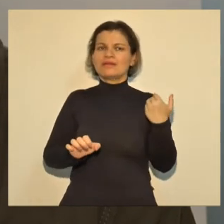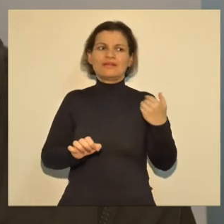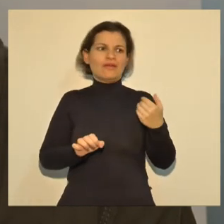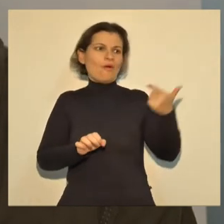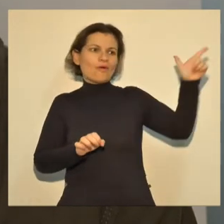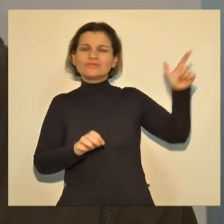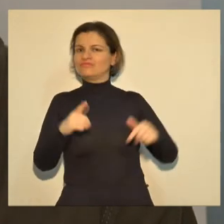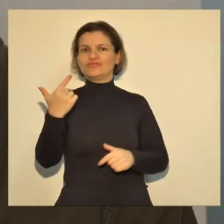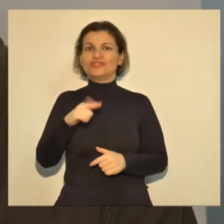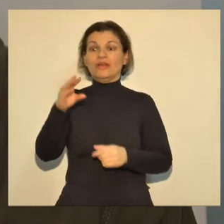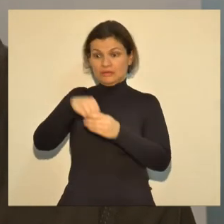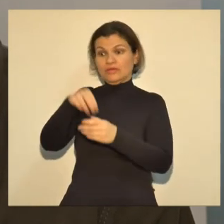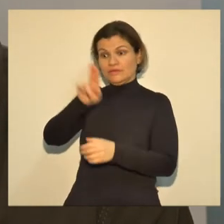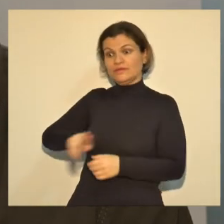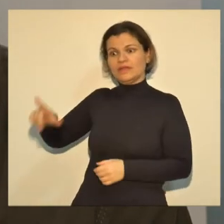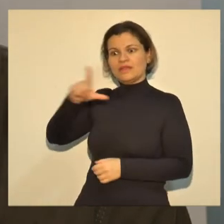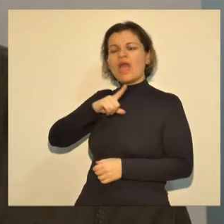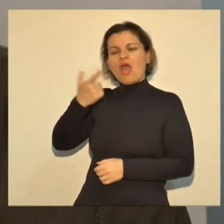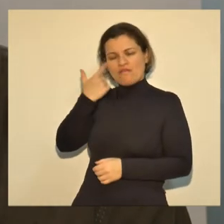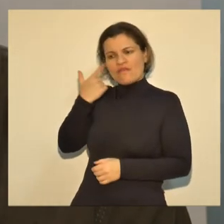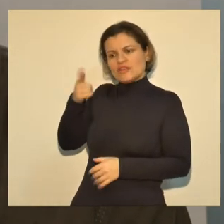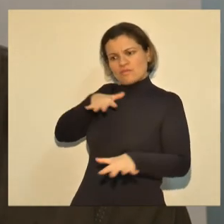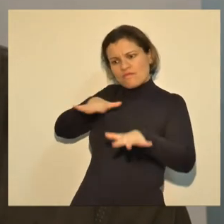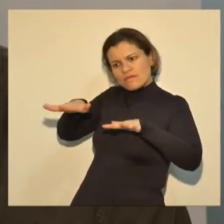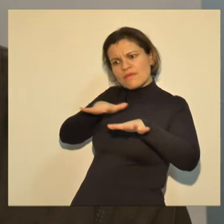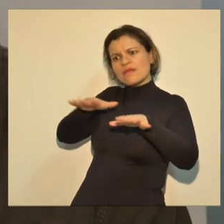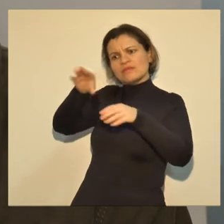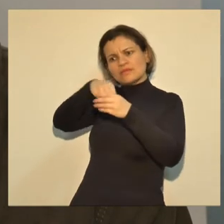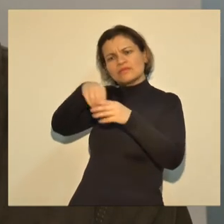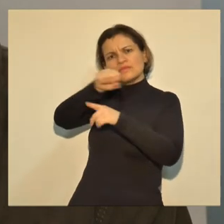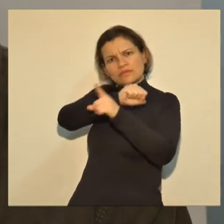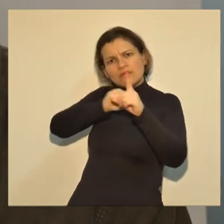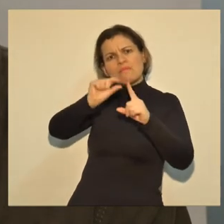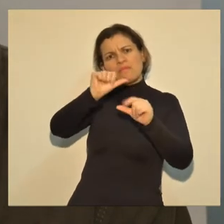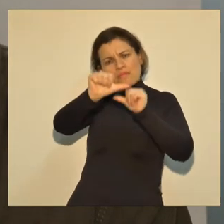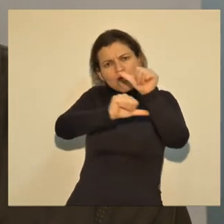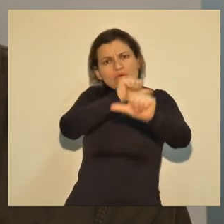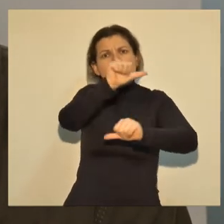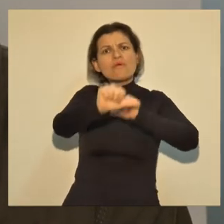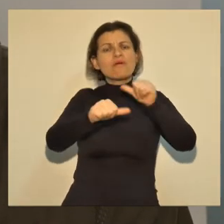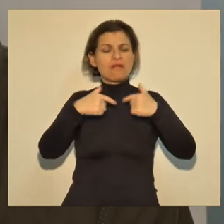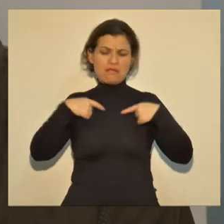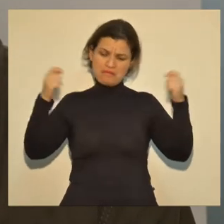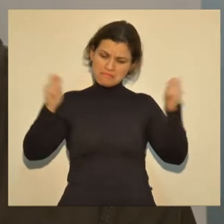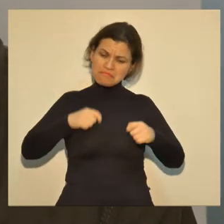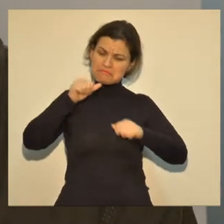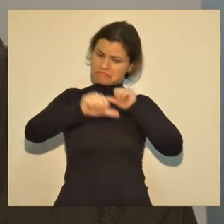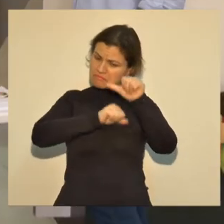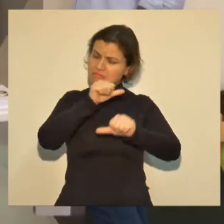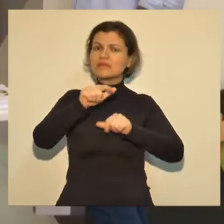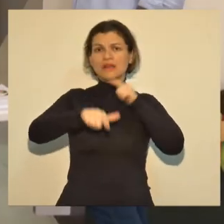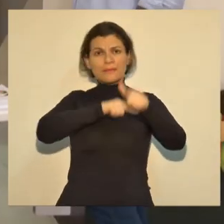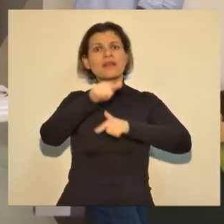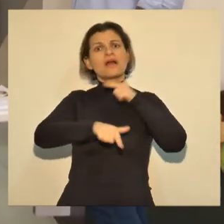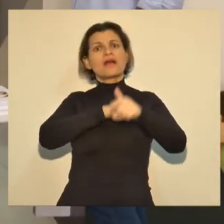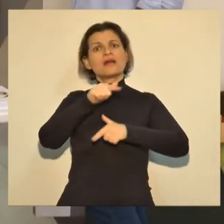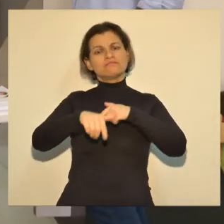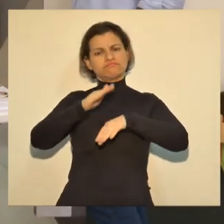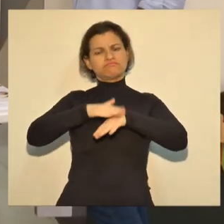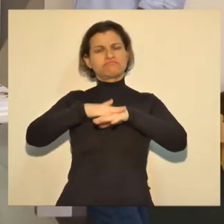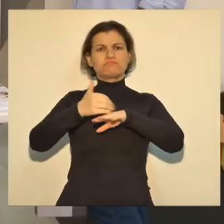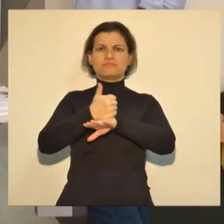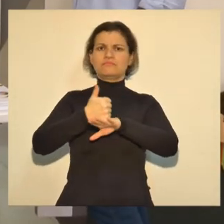da universidade. Nesse sentido, eu vejo o movimento do meio social se modificando para que eu possa trabalhar e atuar